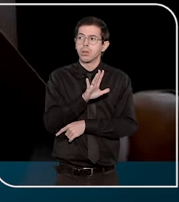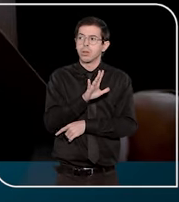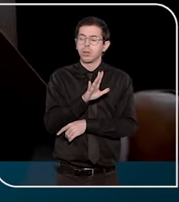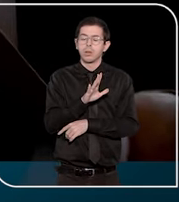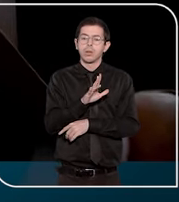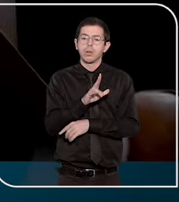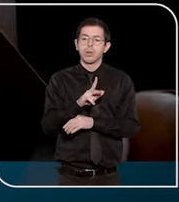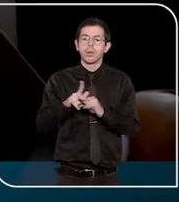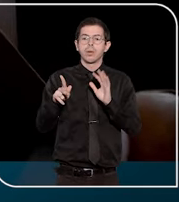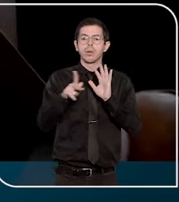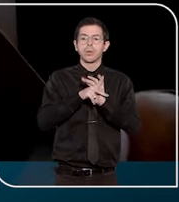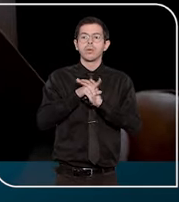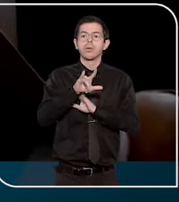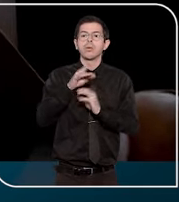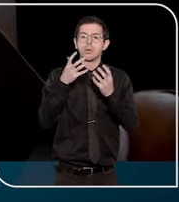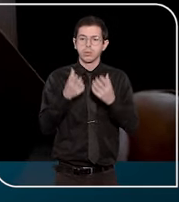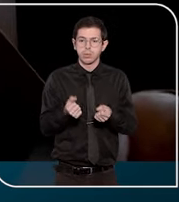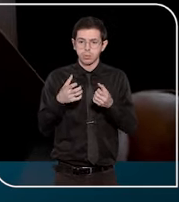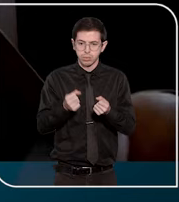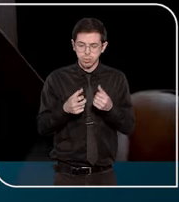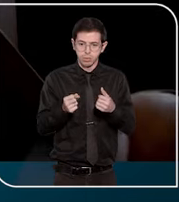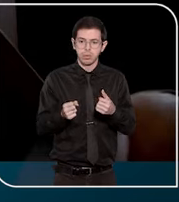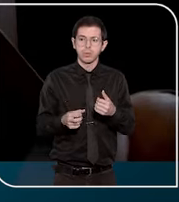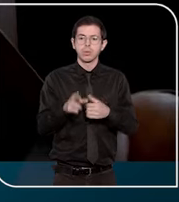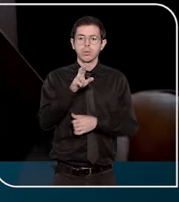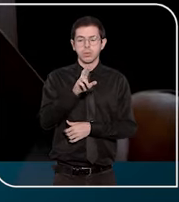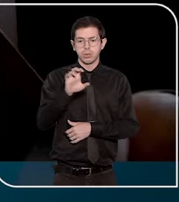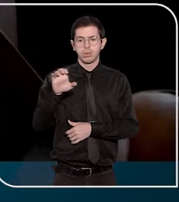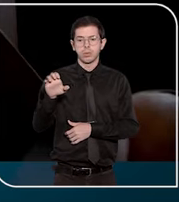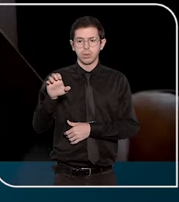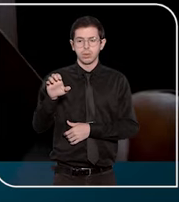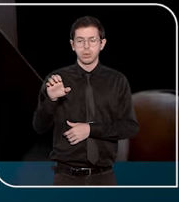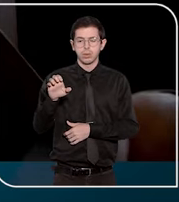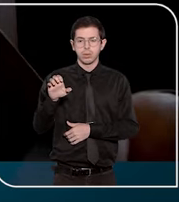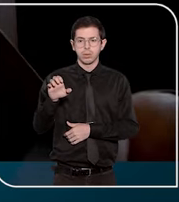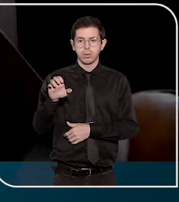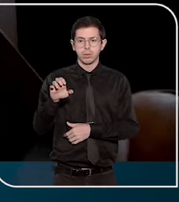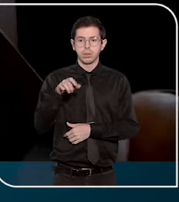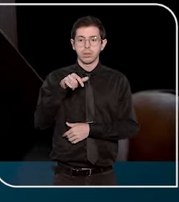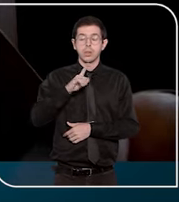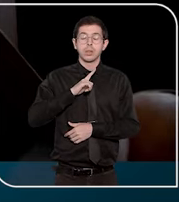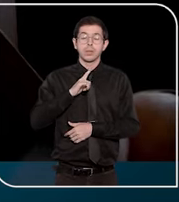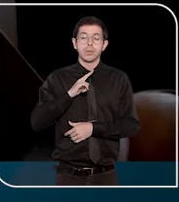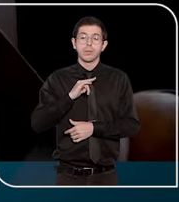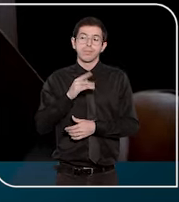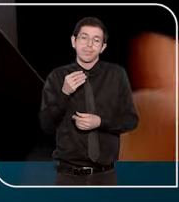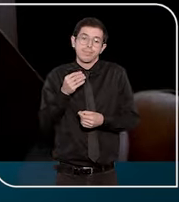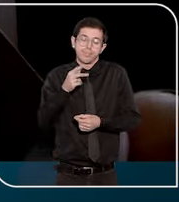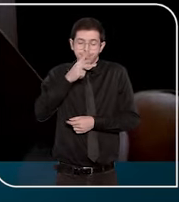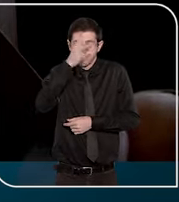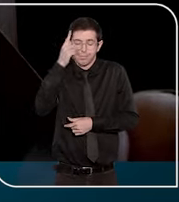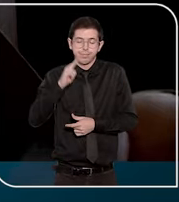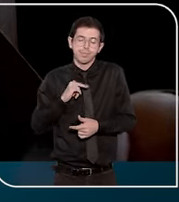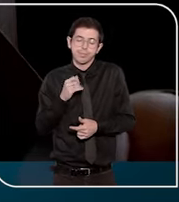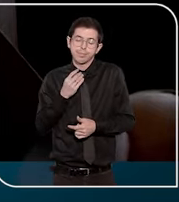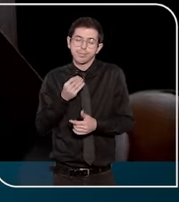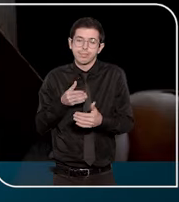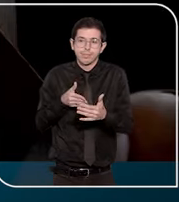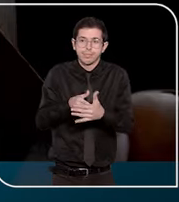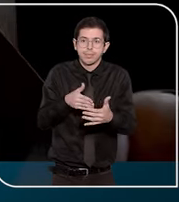propriamente dito de admissibilidade do recurso extraordinário. E isso frustra muitas pessoas, porque o juízo